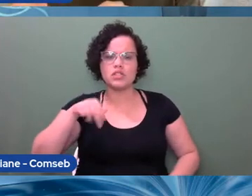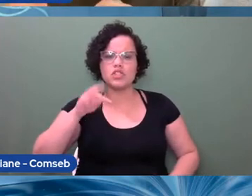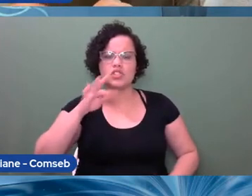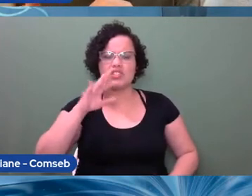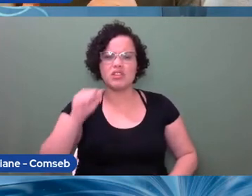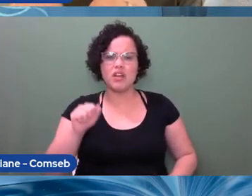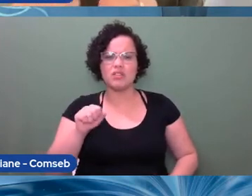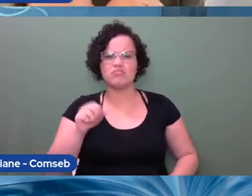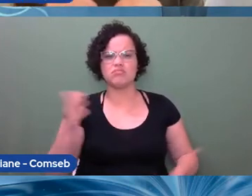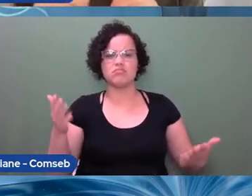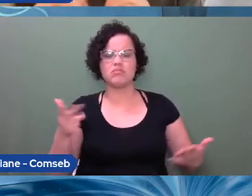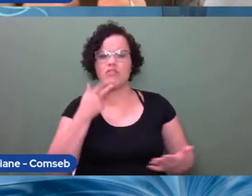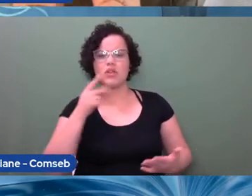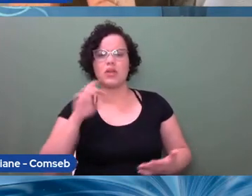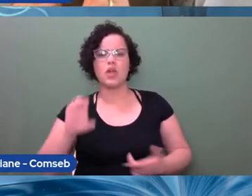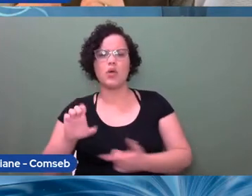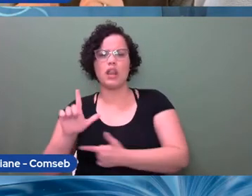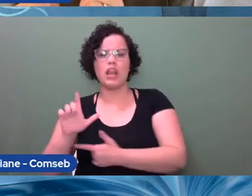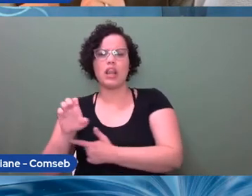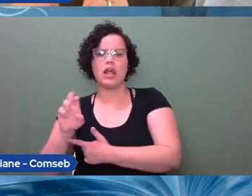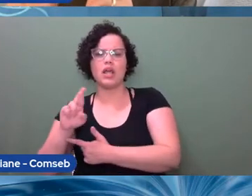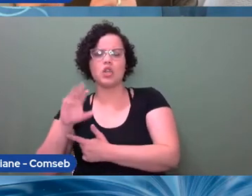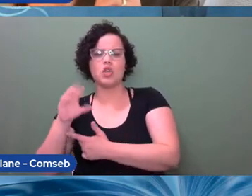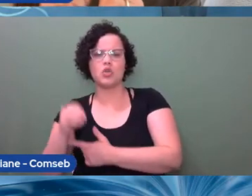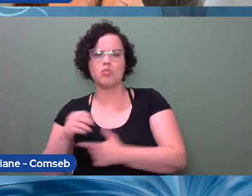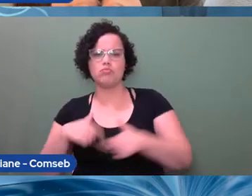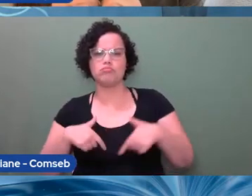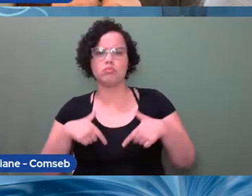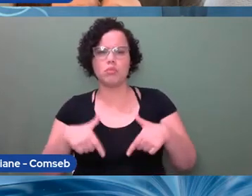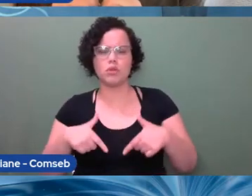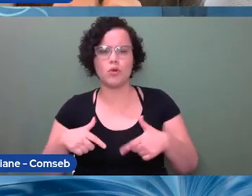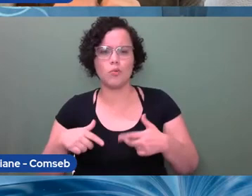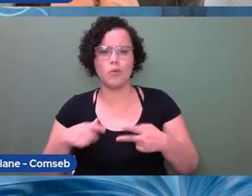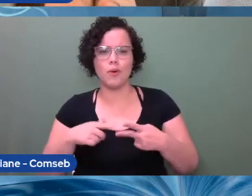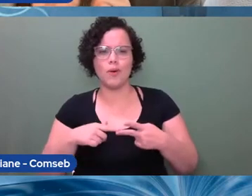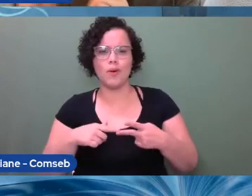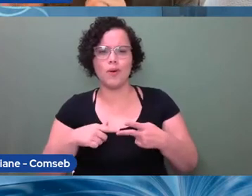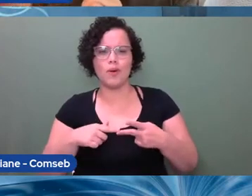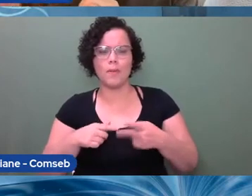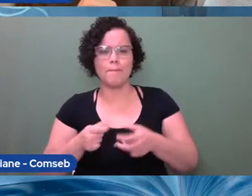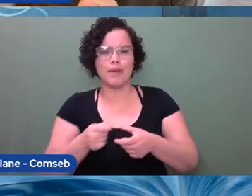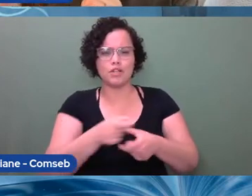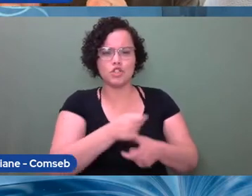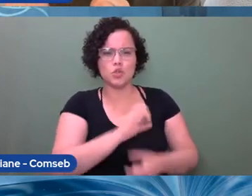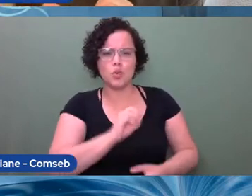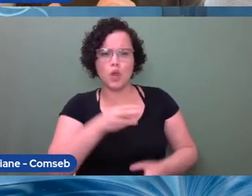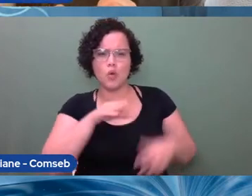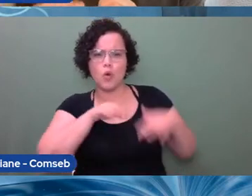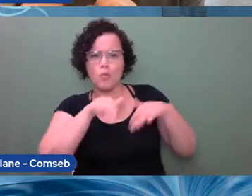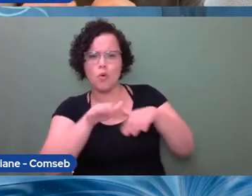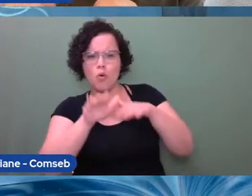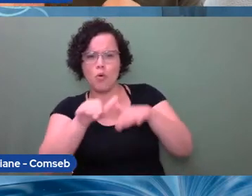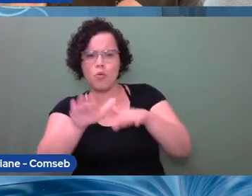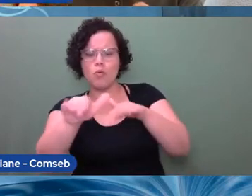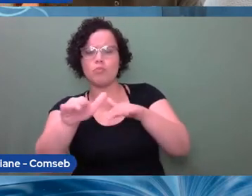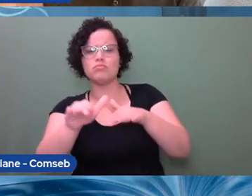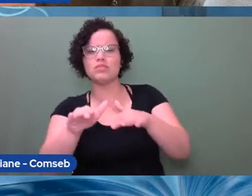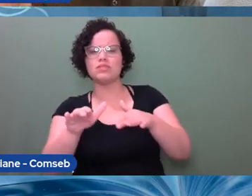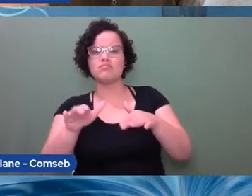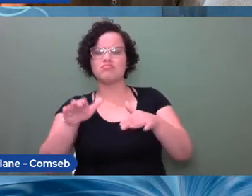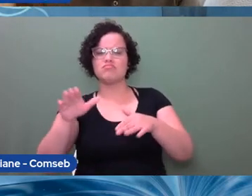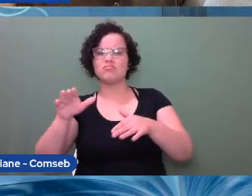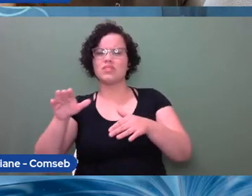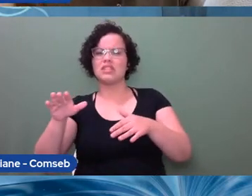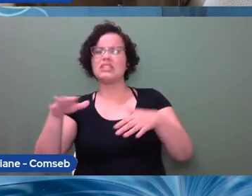como onda. Não seria as duas faces do princípio inteligente? Não seria matéria e espírito as duas faces